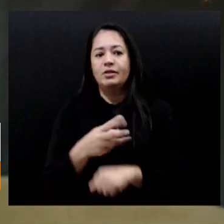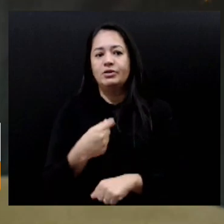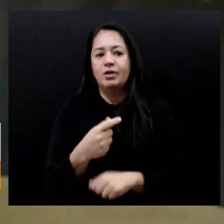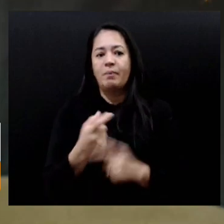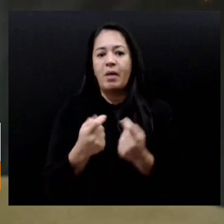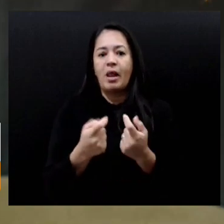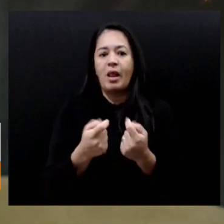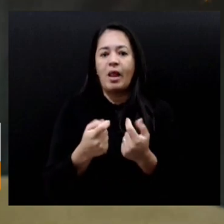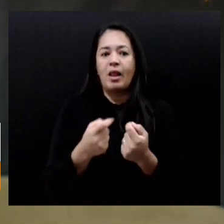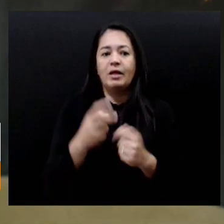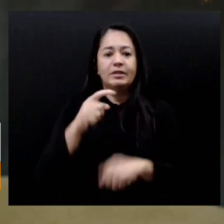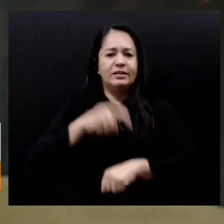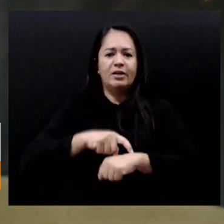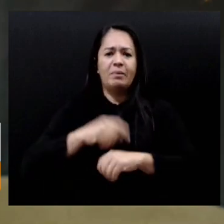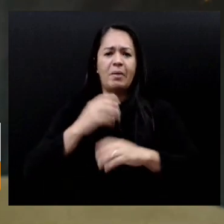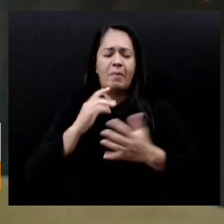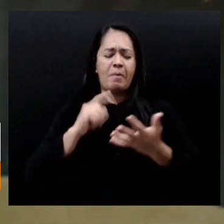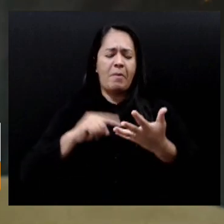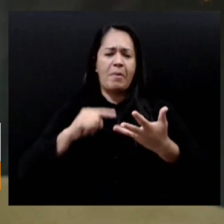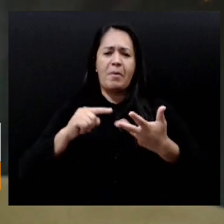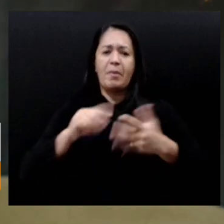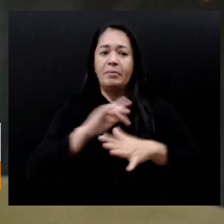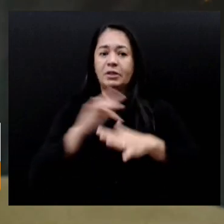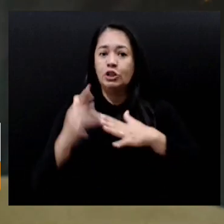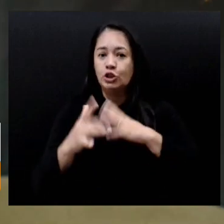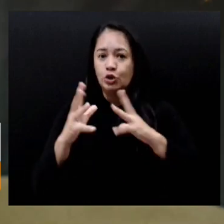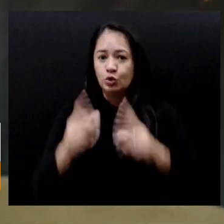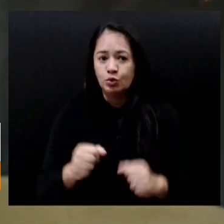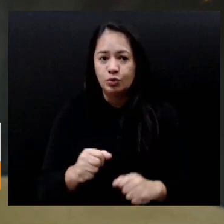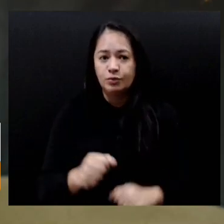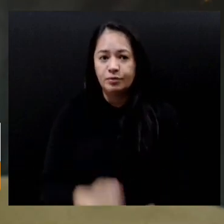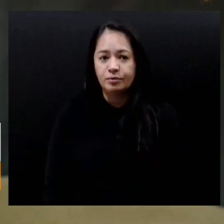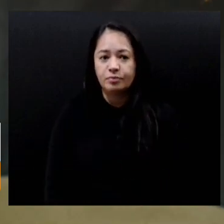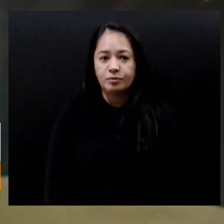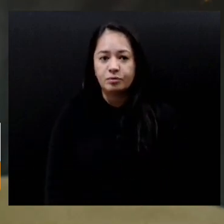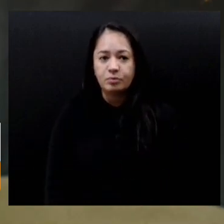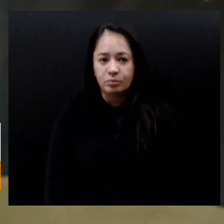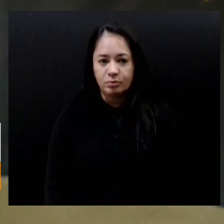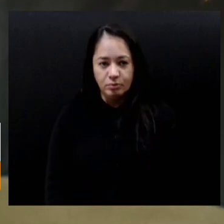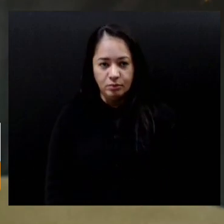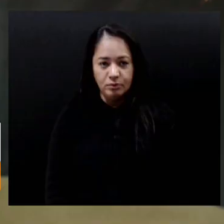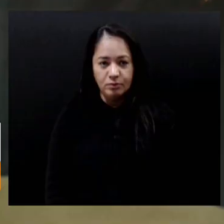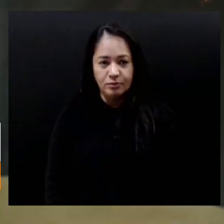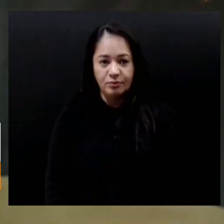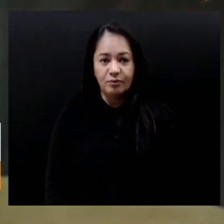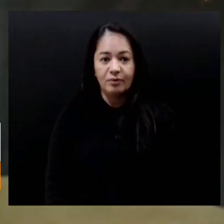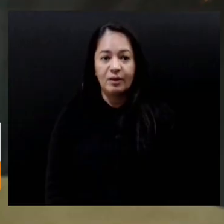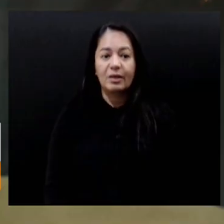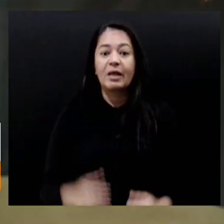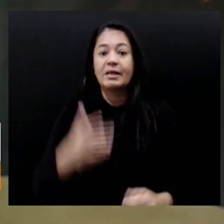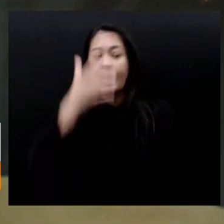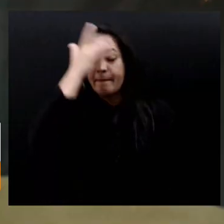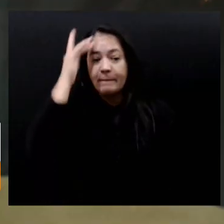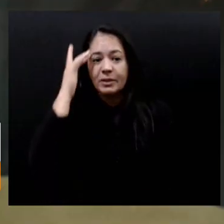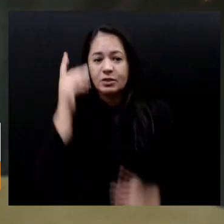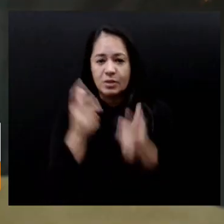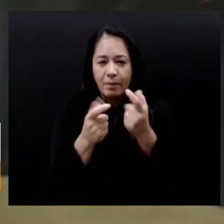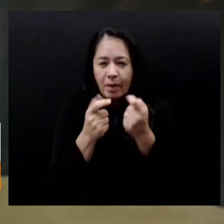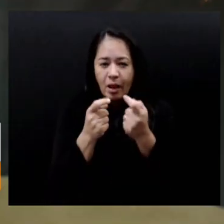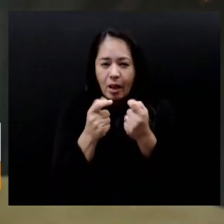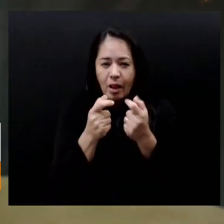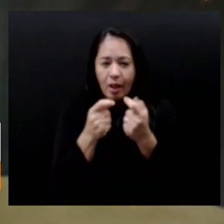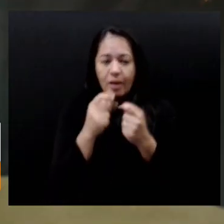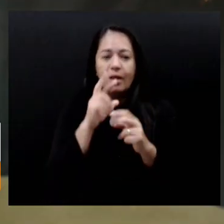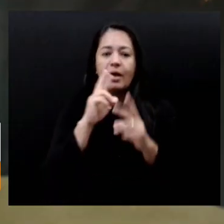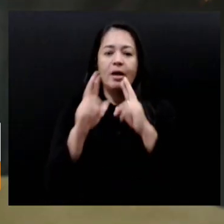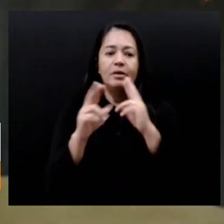os aplicativos, Telegram, WhatsApp, enfim, qualquer que seja ele. Não estou falando do aplicativo aqui, estou falando da pessoa que está diante do aplicativo, conversando